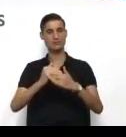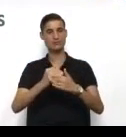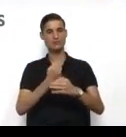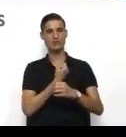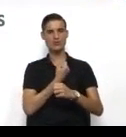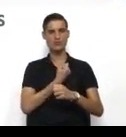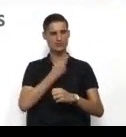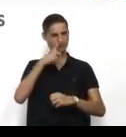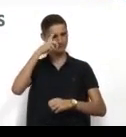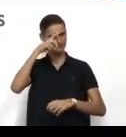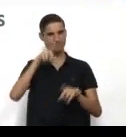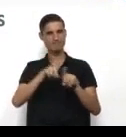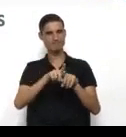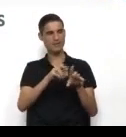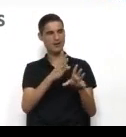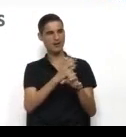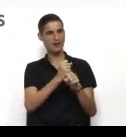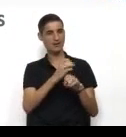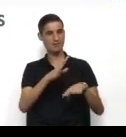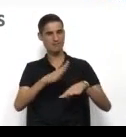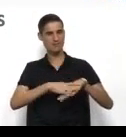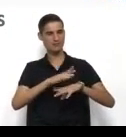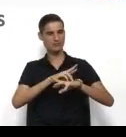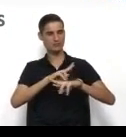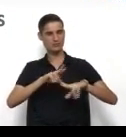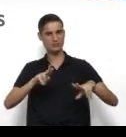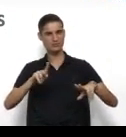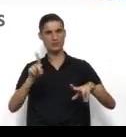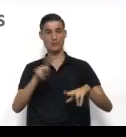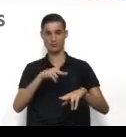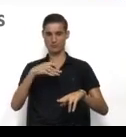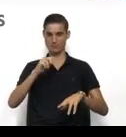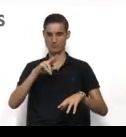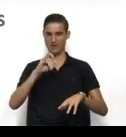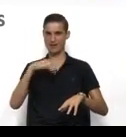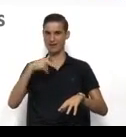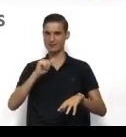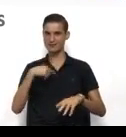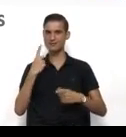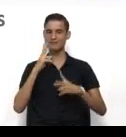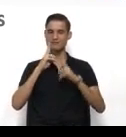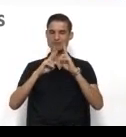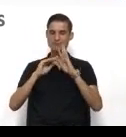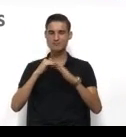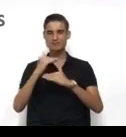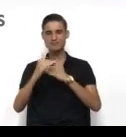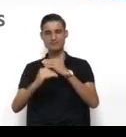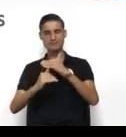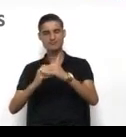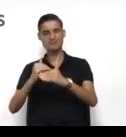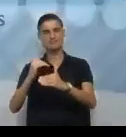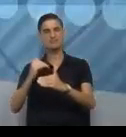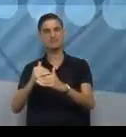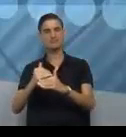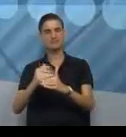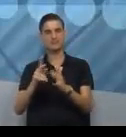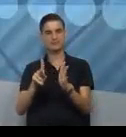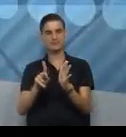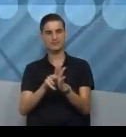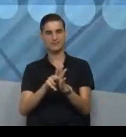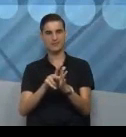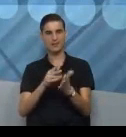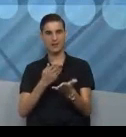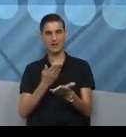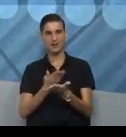Números Complexos e Equações Diferenciais. Eu sou a professora Mariana Ribeiro, venho trabalhando aí com você no decorrer dessa